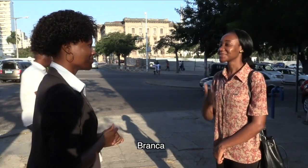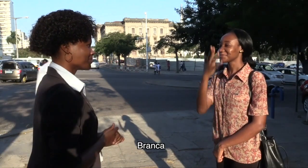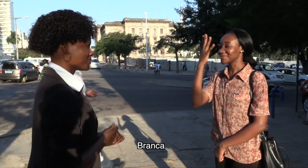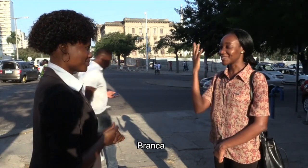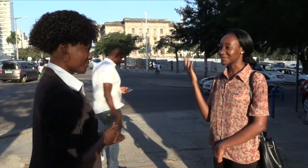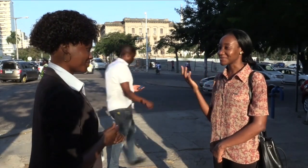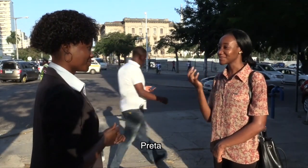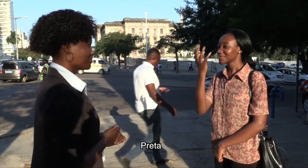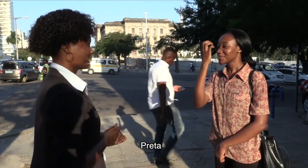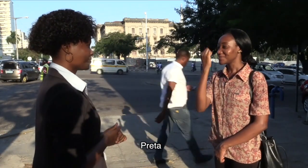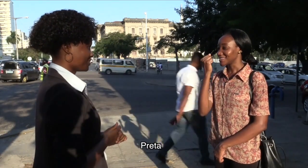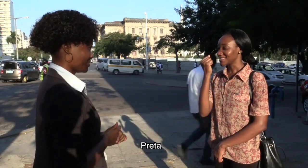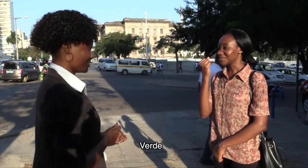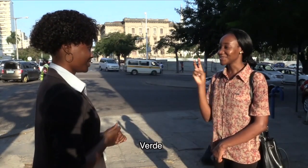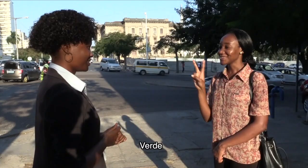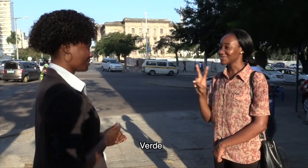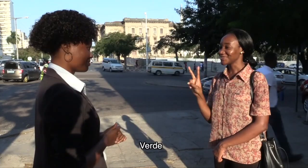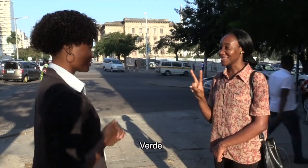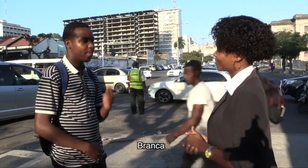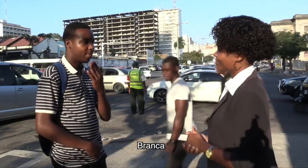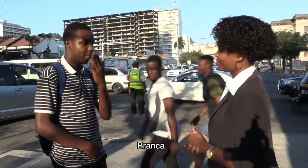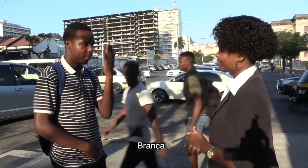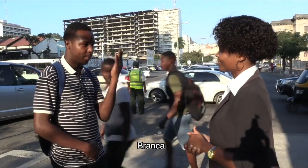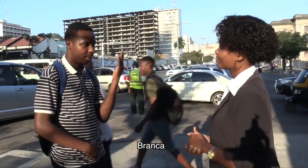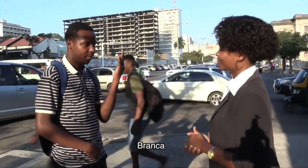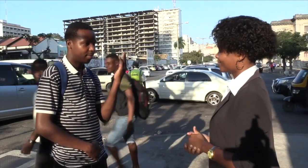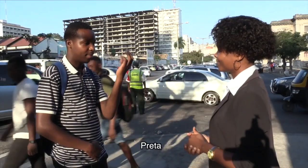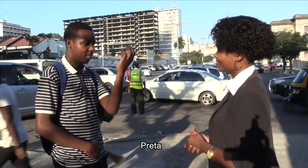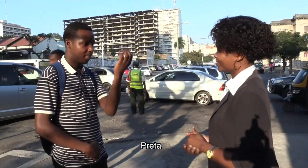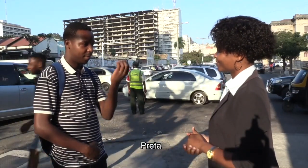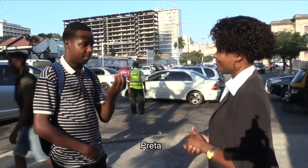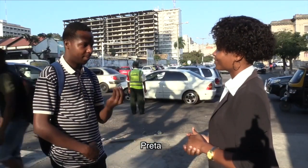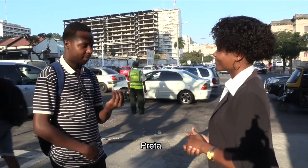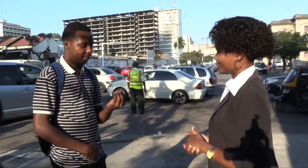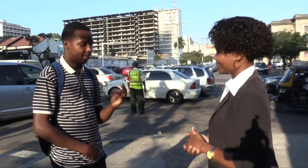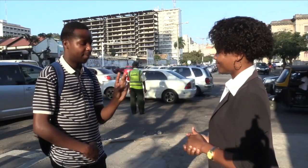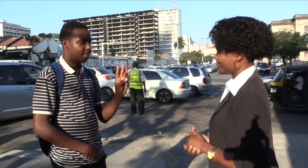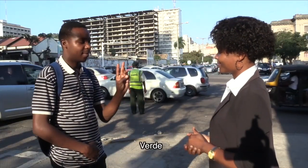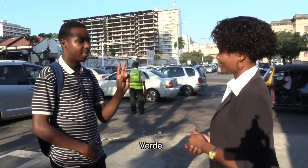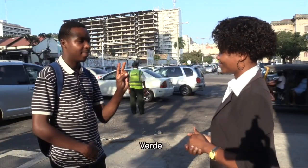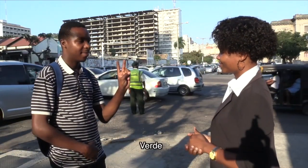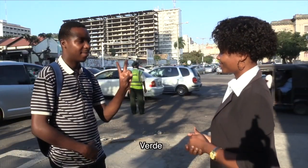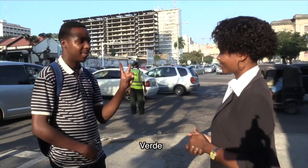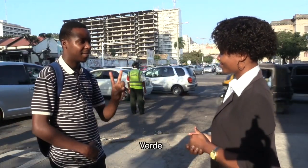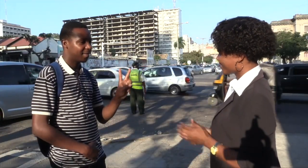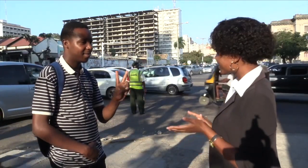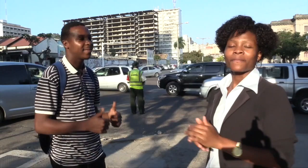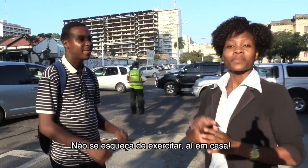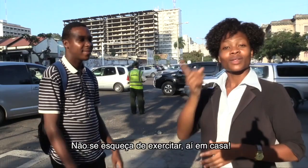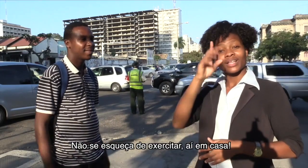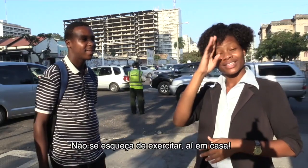branca, preta, verde. Branca, preta, verde.